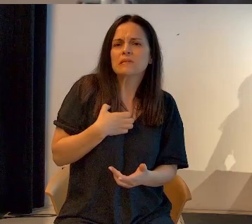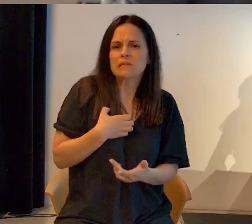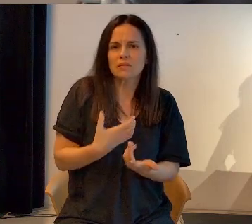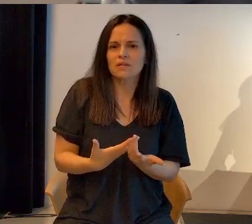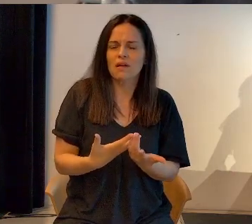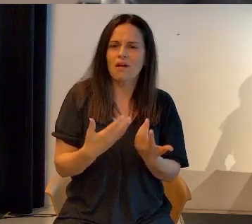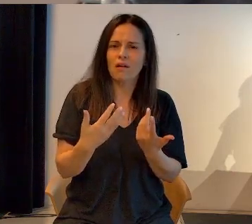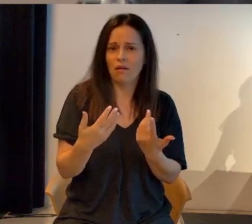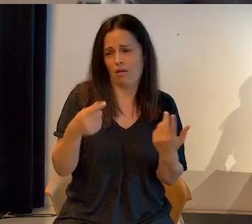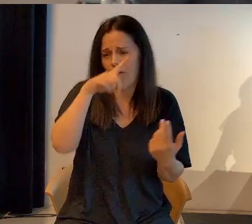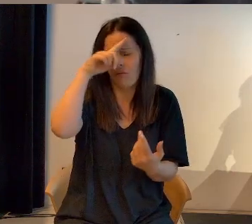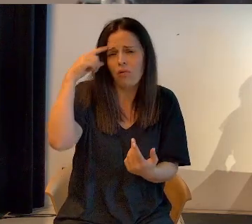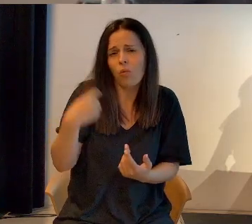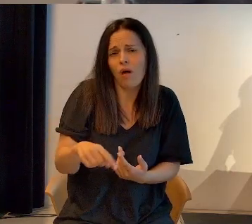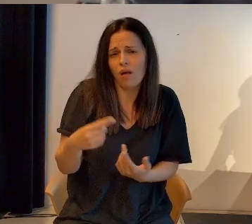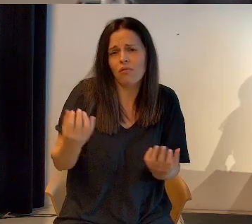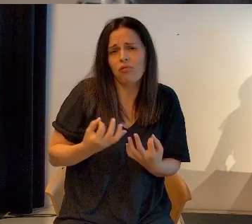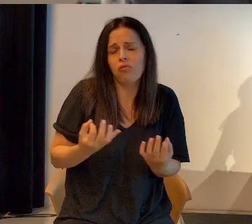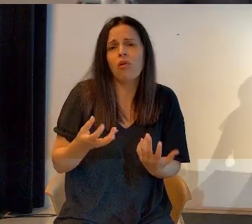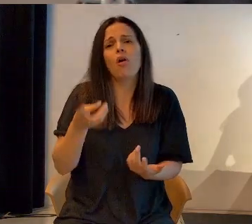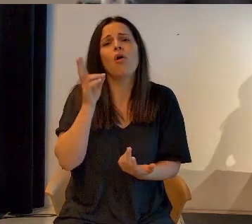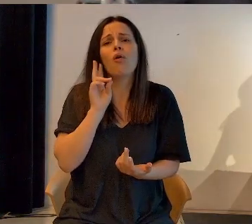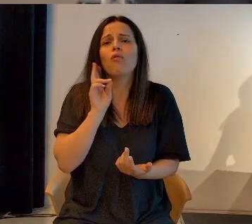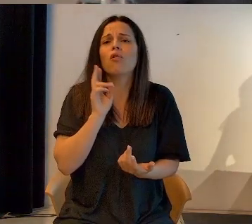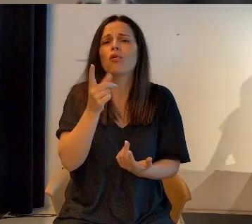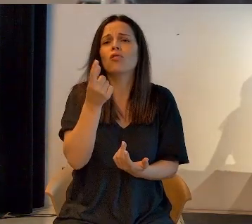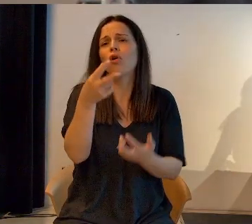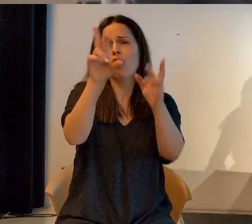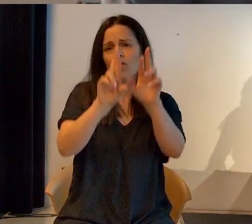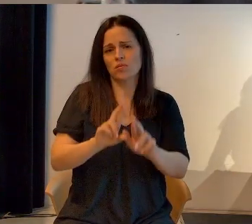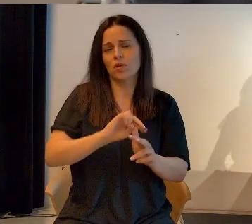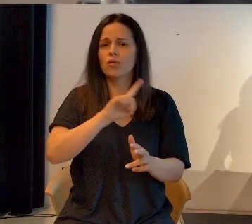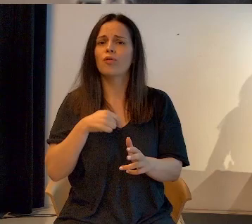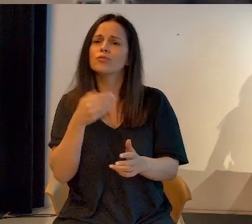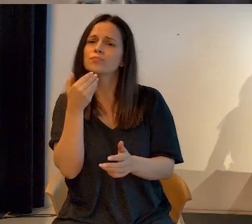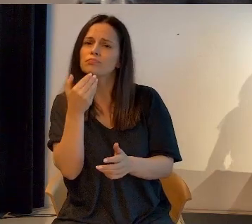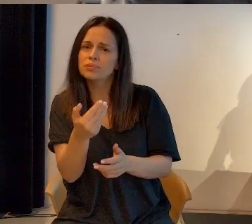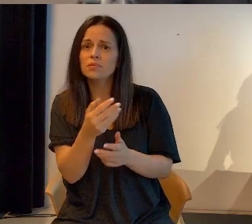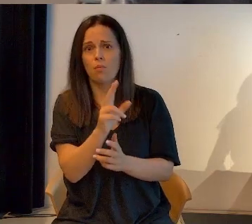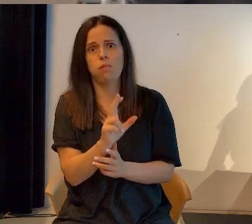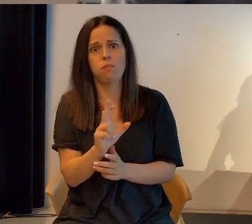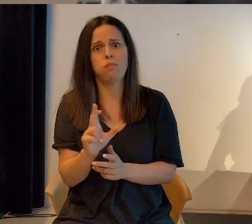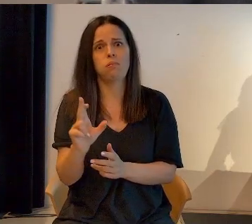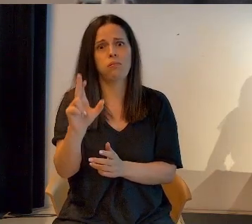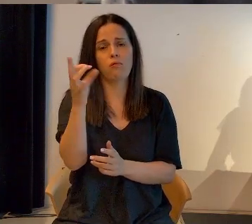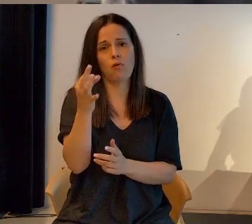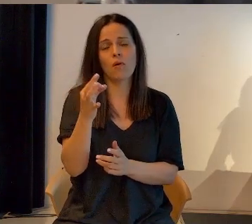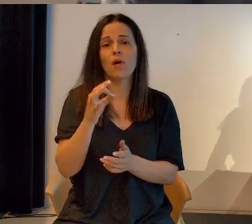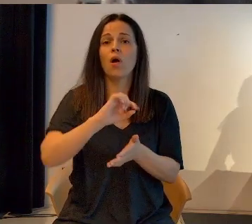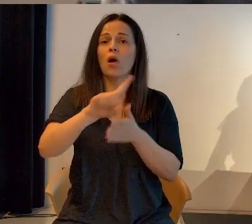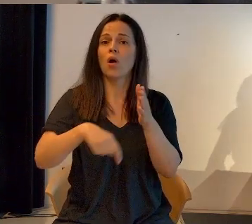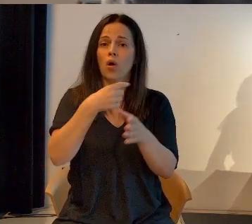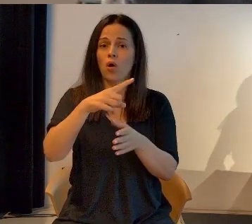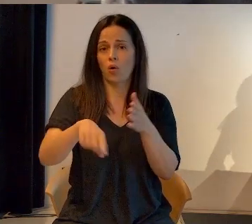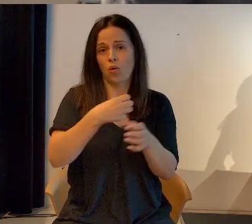há dificuldades, de facto. Os valores, todos os orçamentos que nós temos vindo a pedir, têm aumentado e, portanto, eu penso que o Agitagra